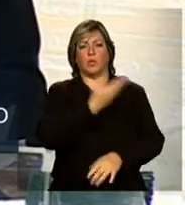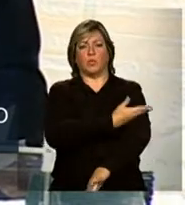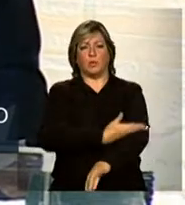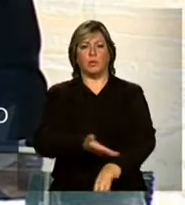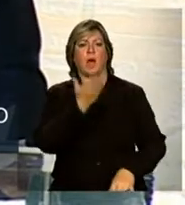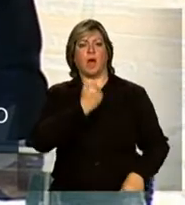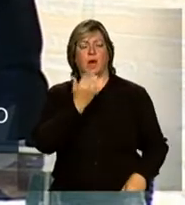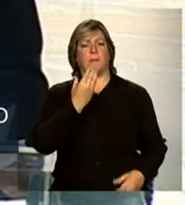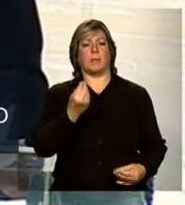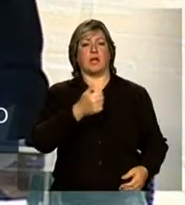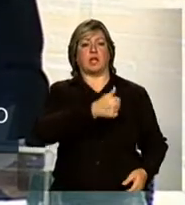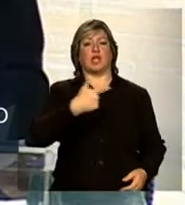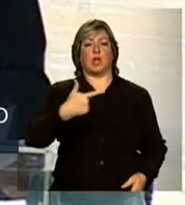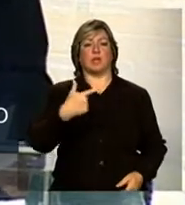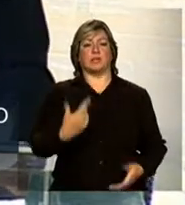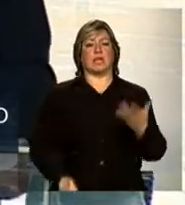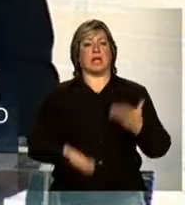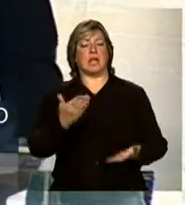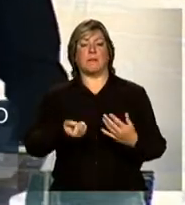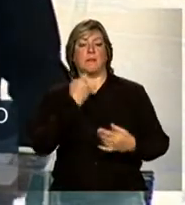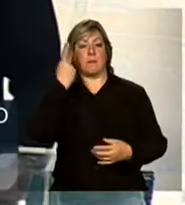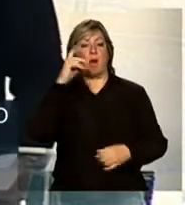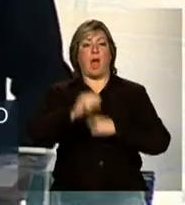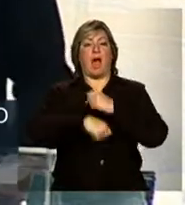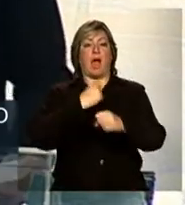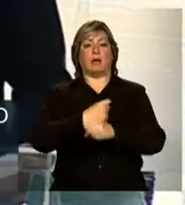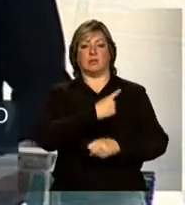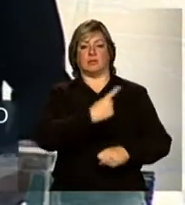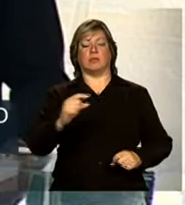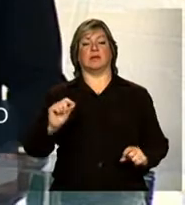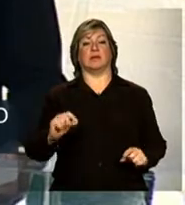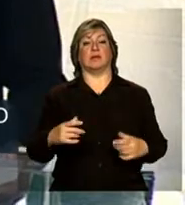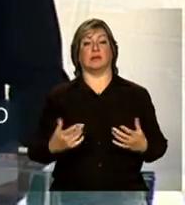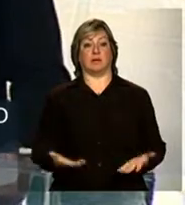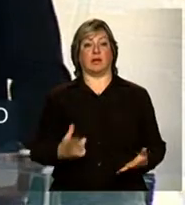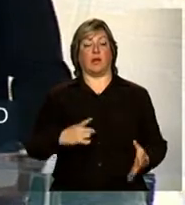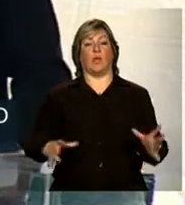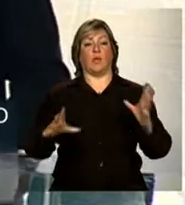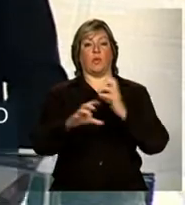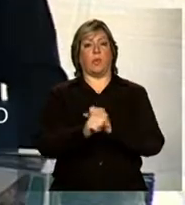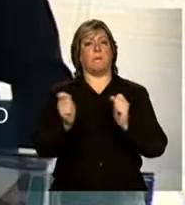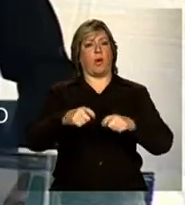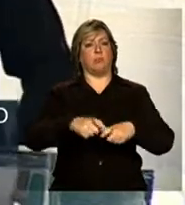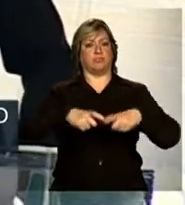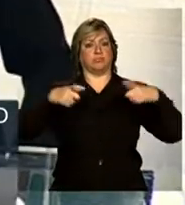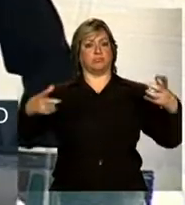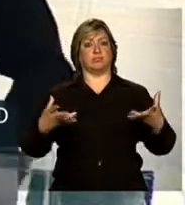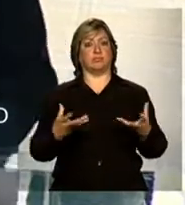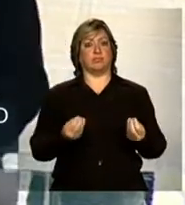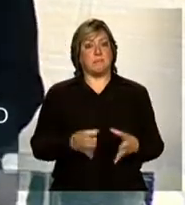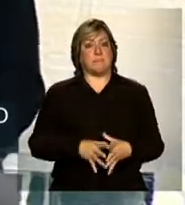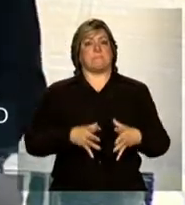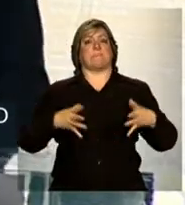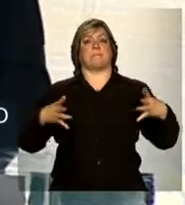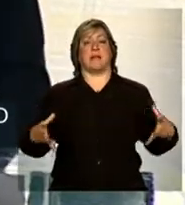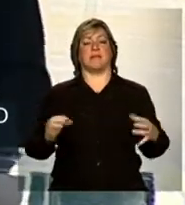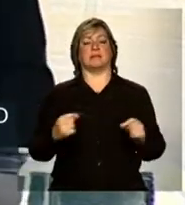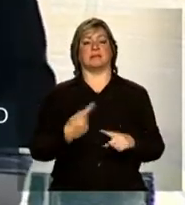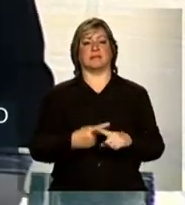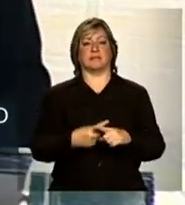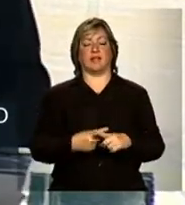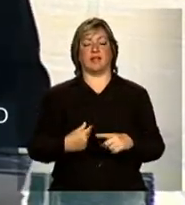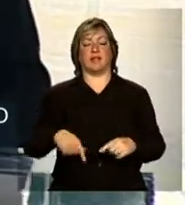nós consumimos 12 kg de pescado o ano e podemos ampliar muito mais tem um potencial muito grande para ampliar